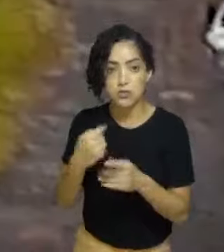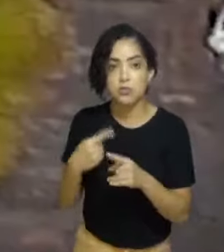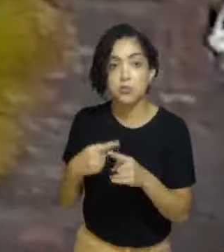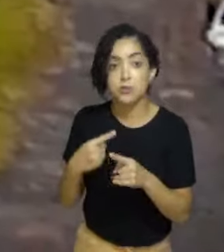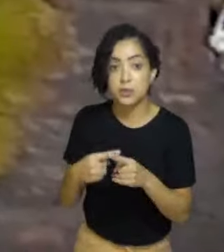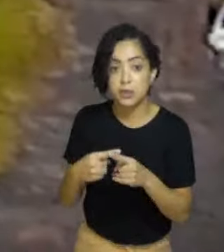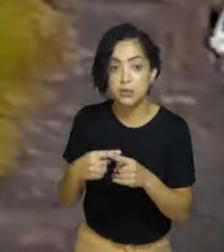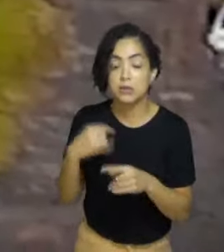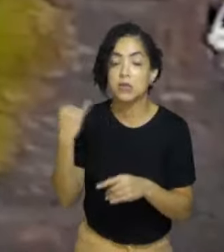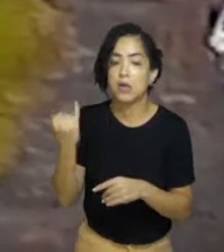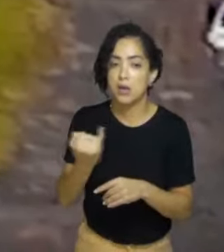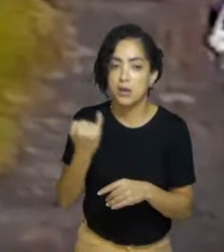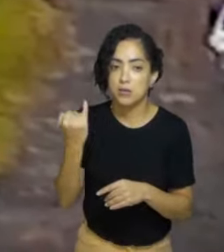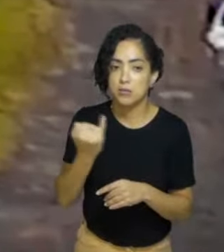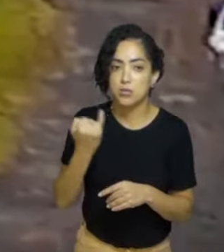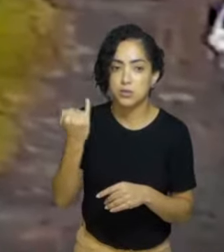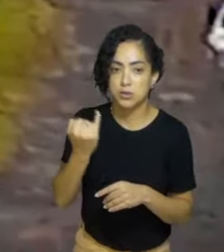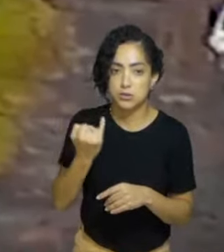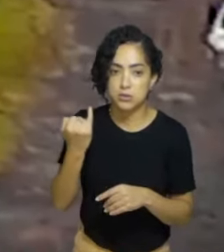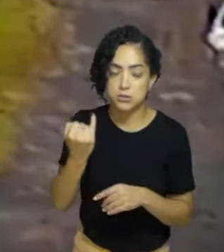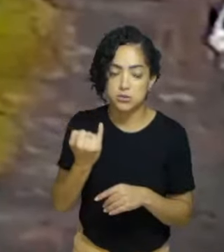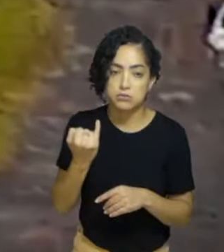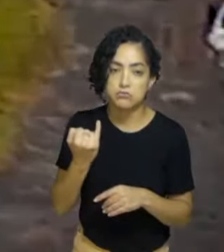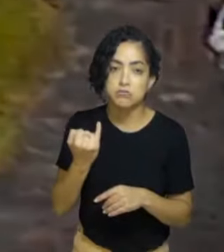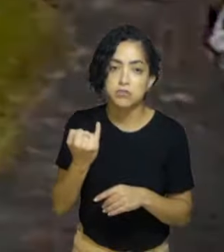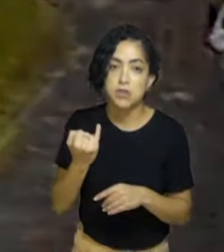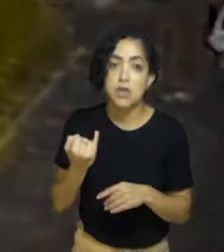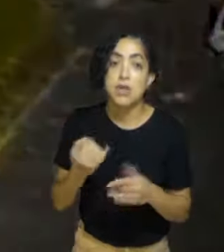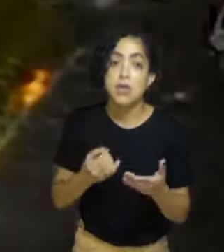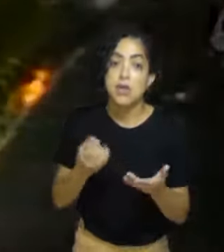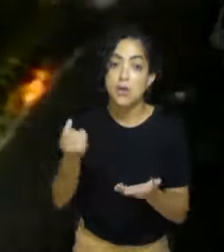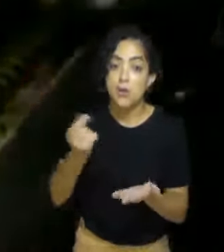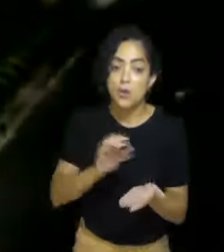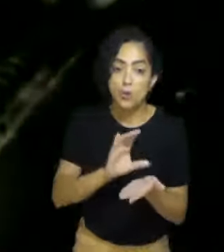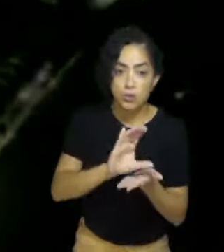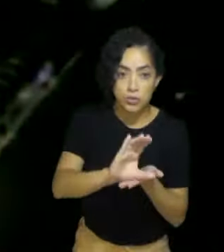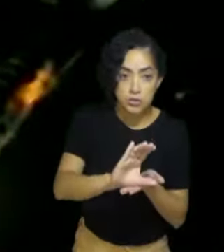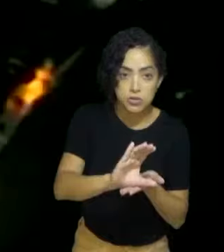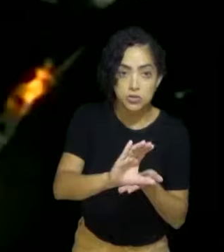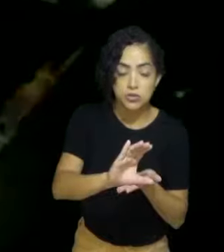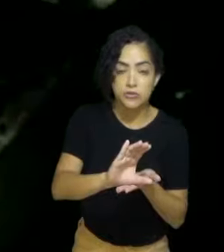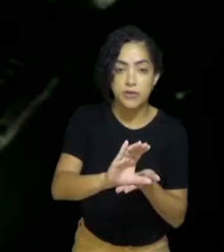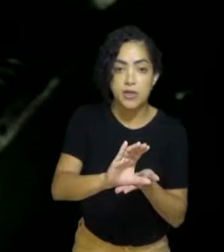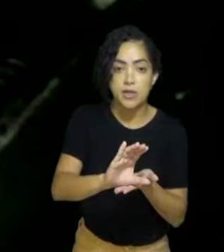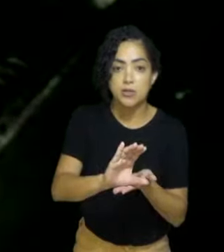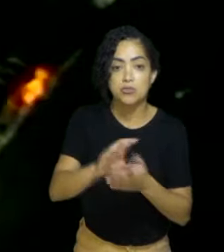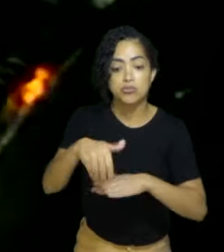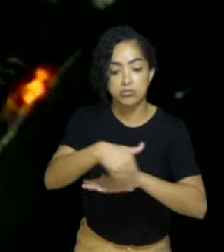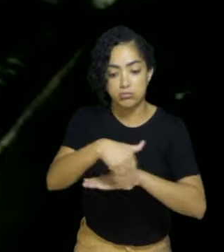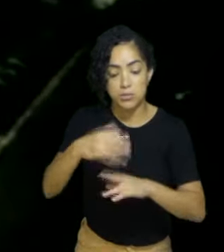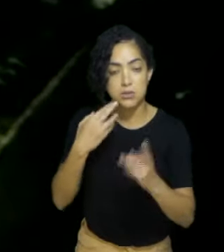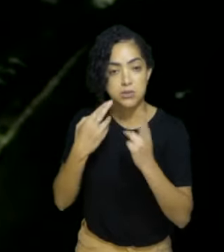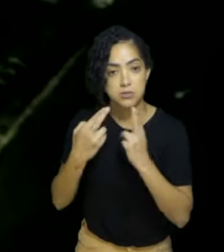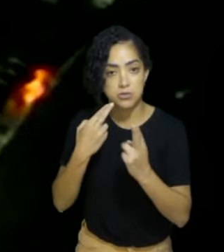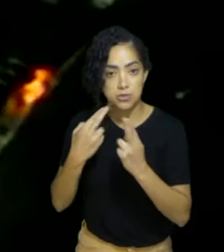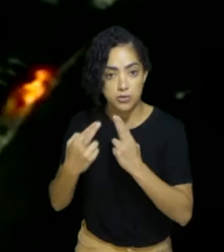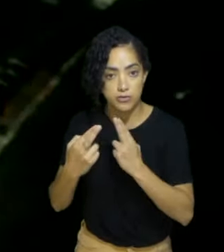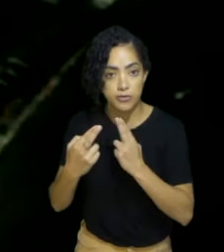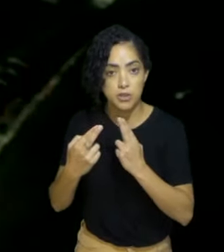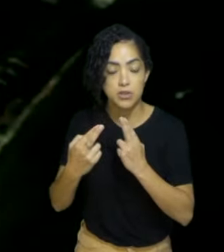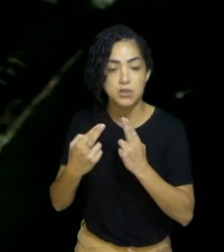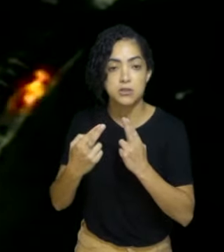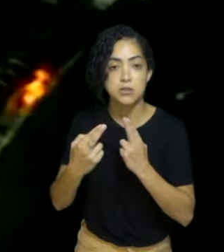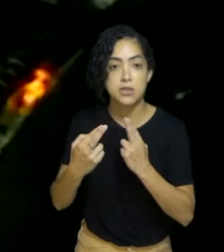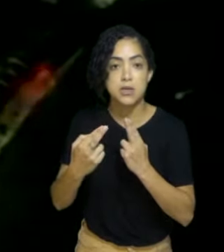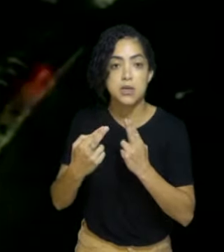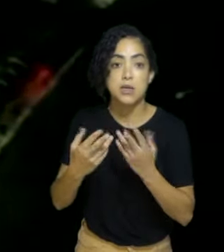de extrema relevância o investimento que, nas rodovias que nós estamos recuperando, um investimento